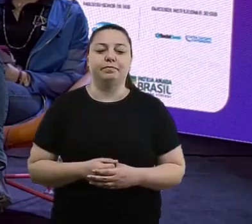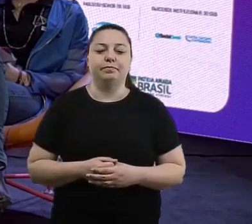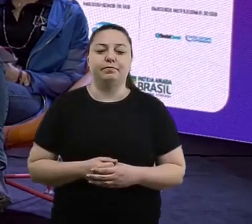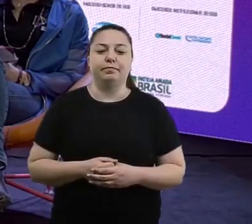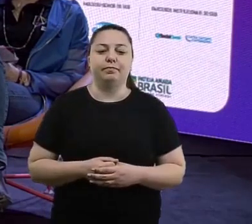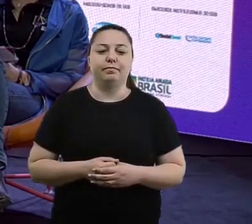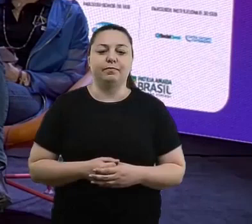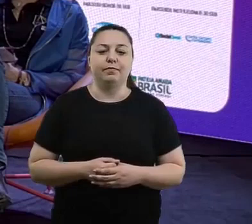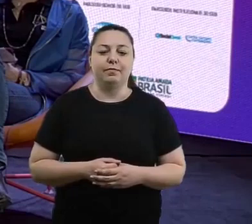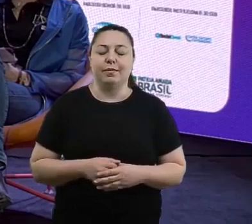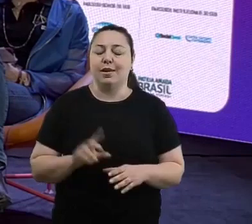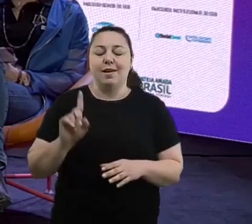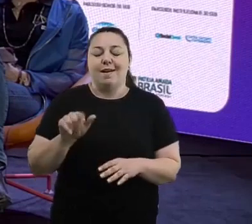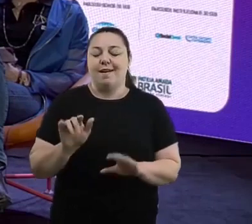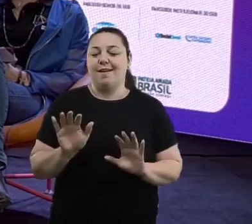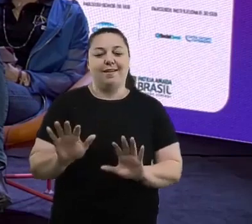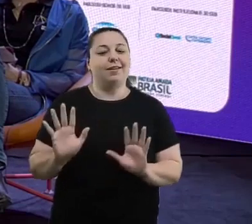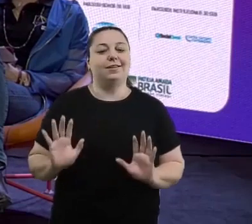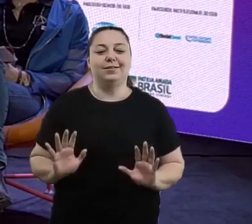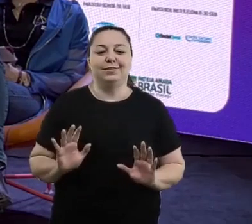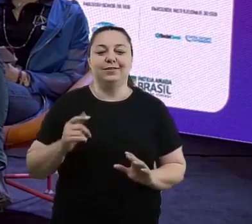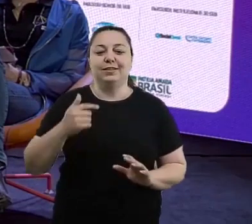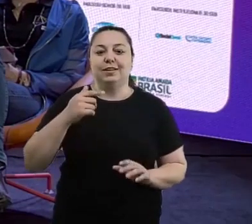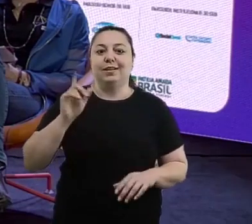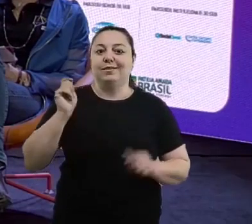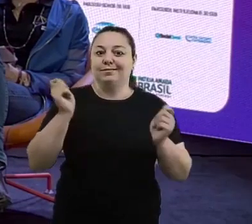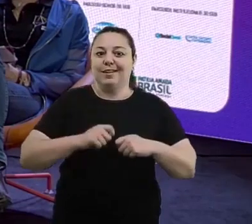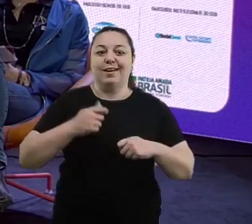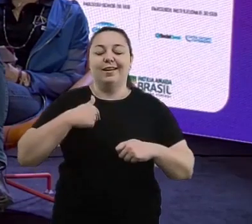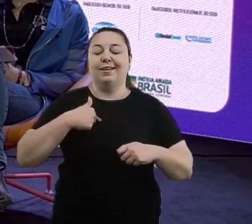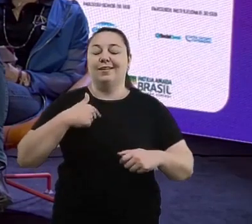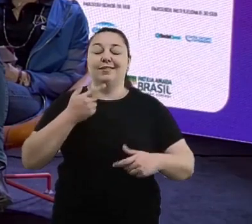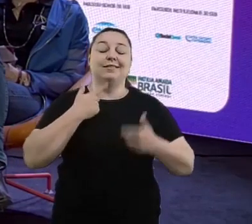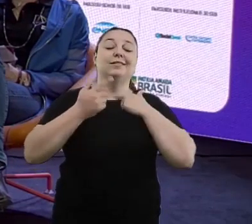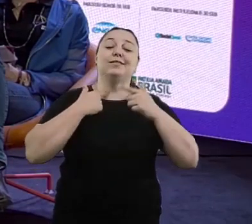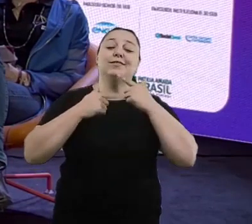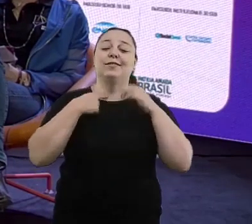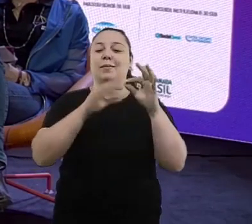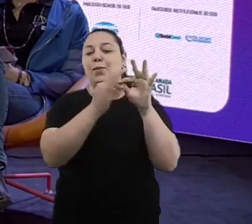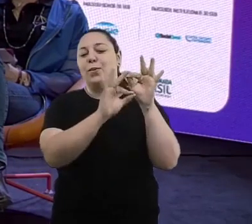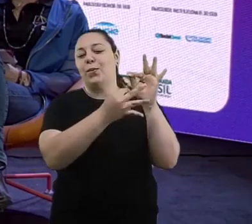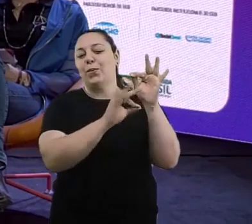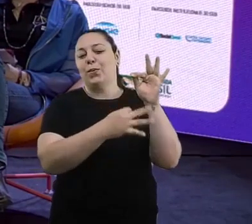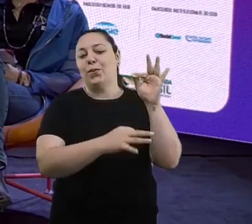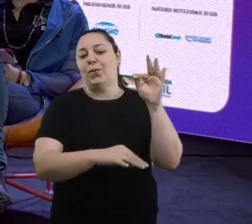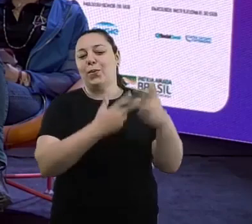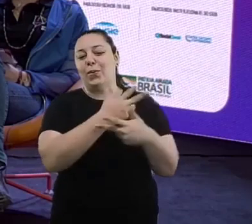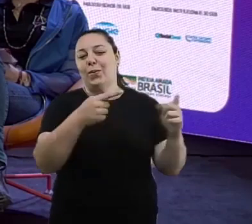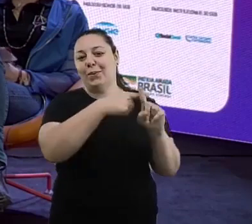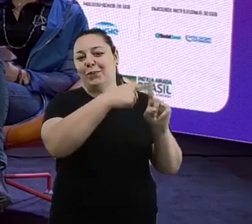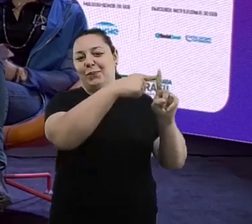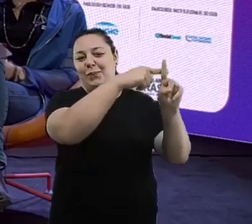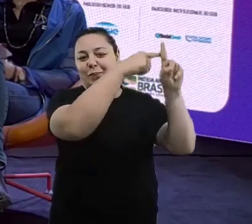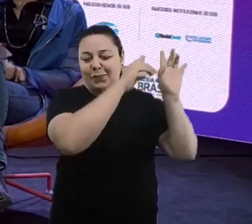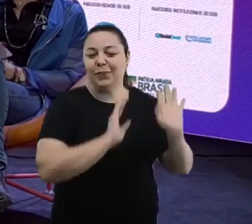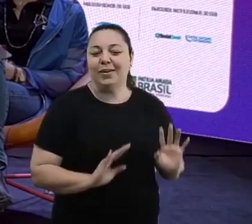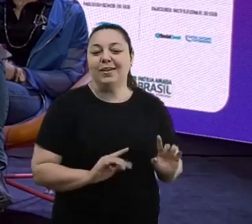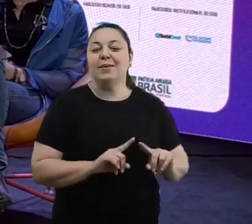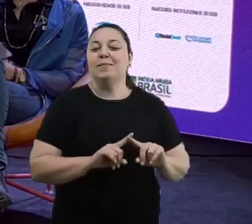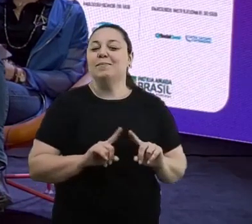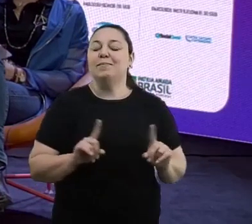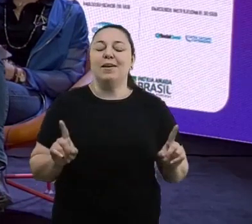correlação pontual que nós vimos com esse aumento ou diminuição das exportações, realmente ali no final de outubro, novembro do ano passado, mas o que nos interessa, que está